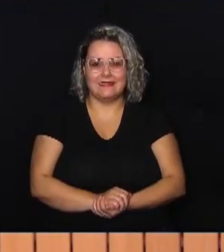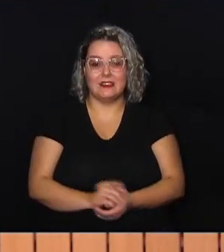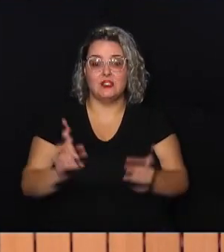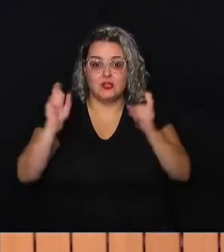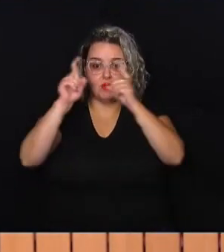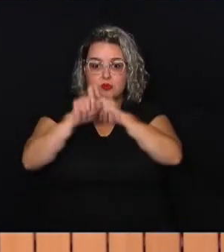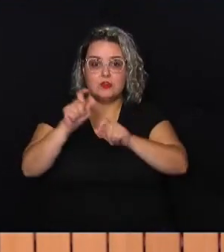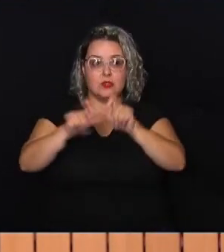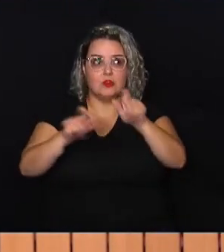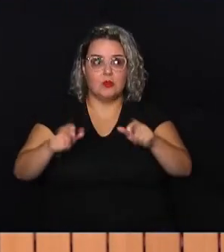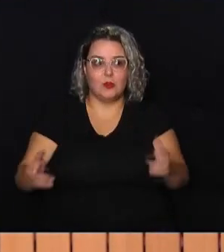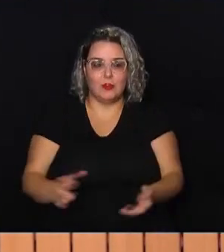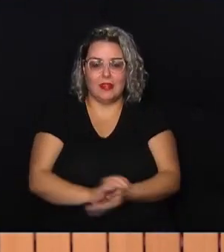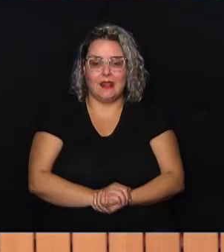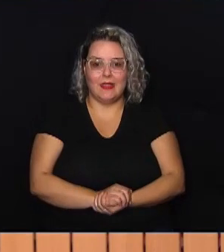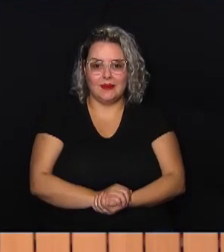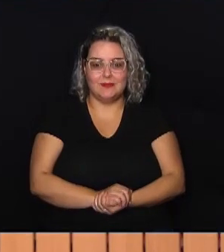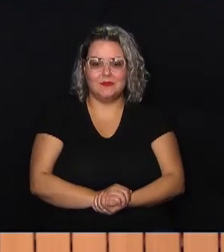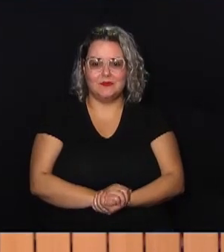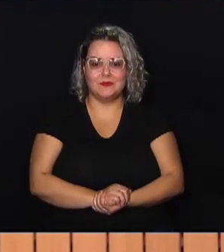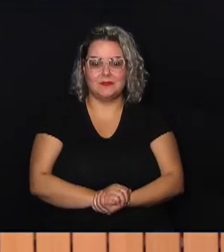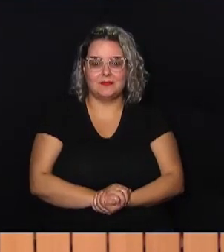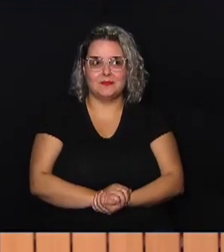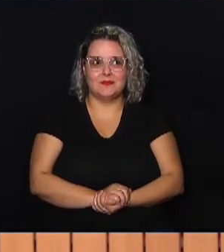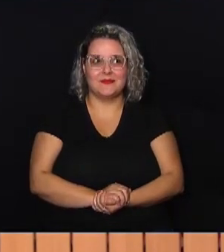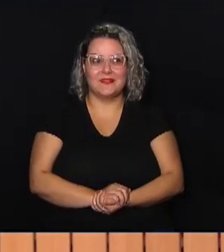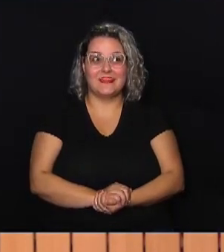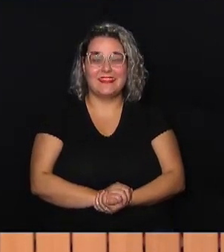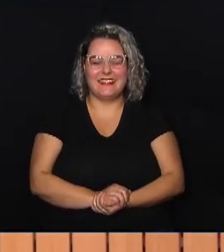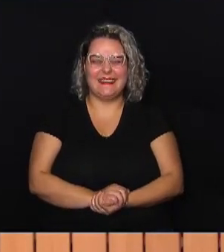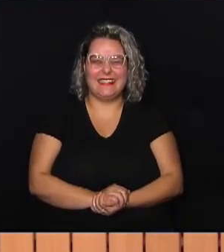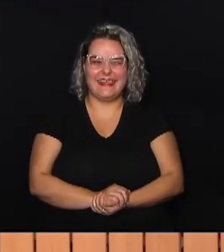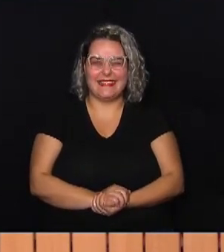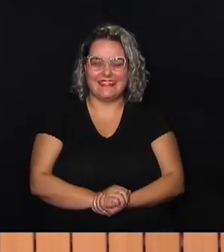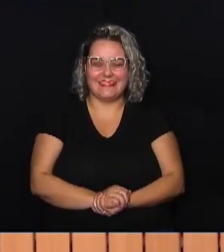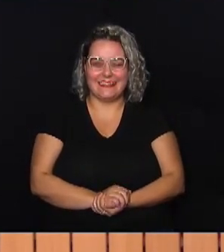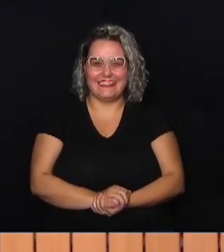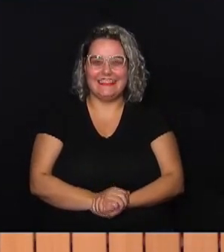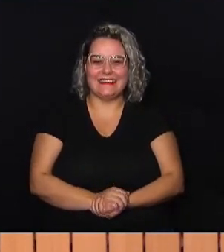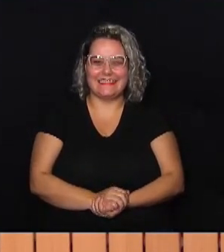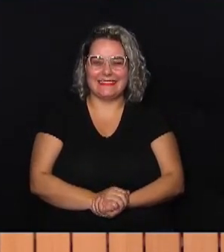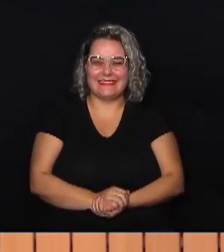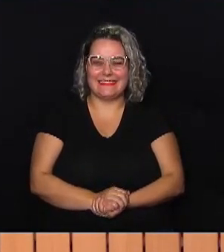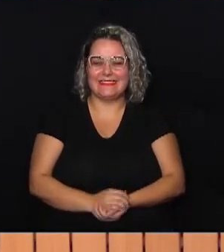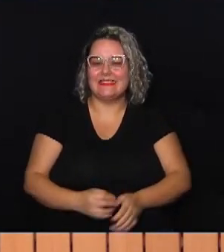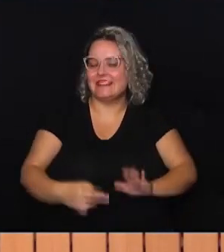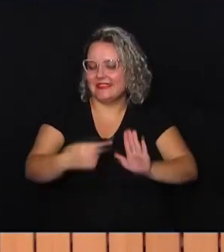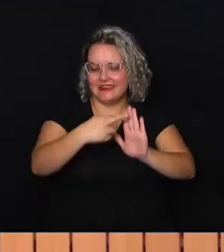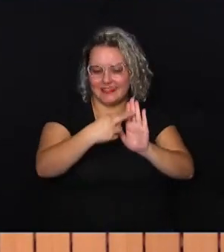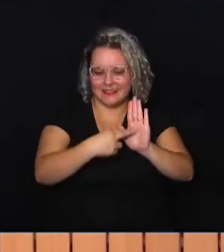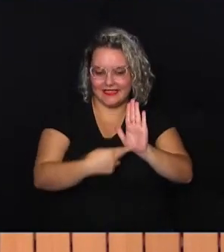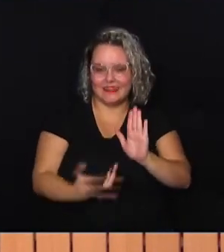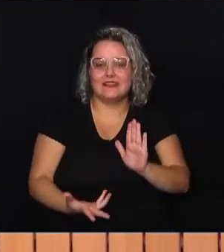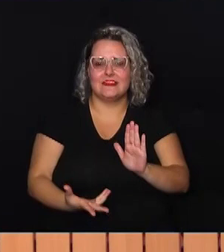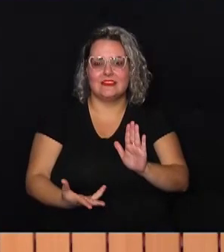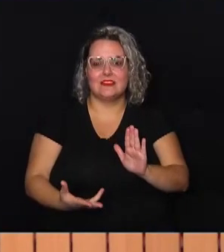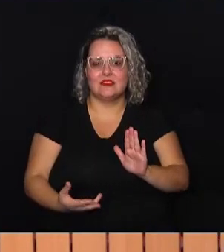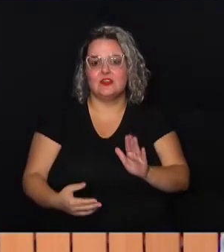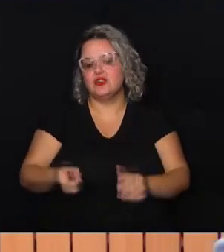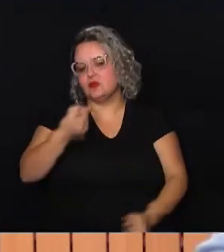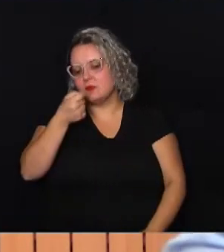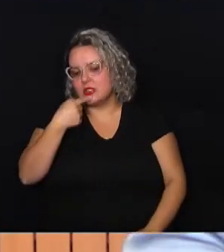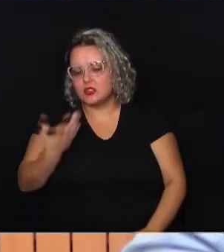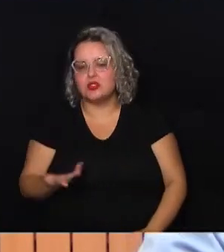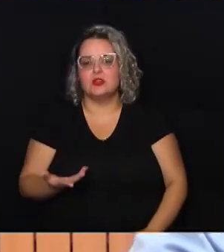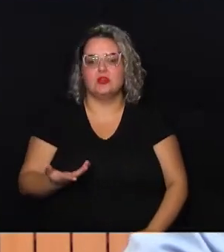pessoas, hoje Campinas ele atende um X e prescreve um X de receita de medicamento